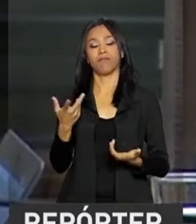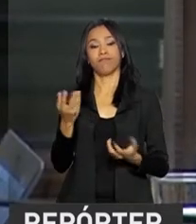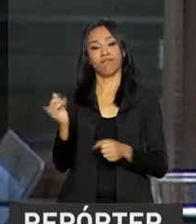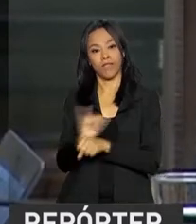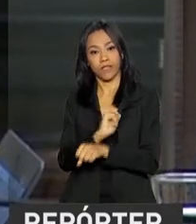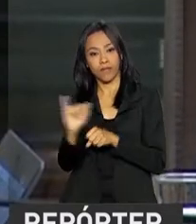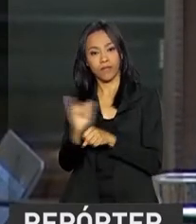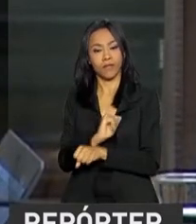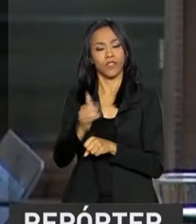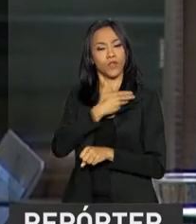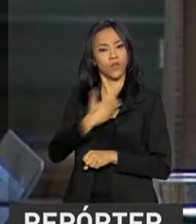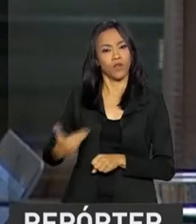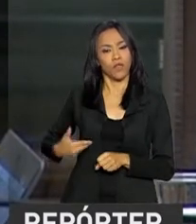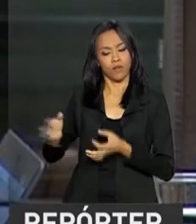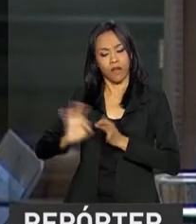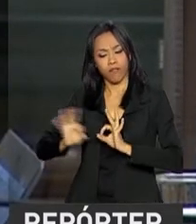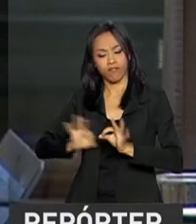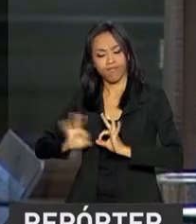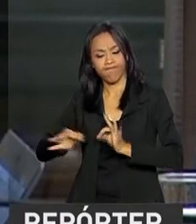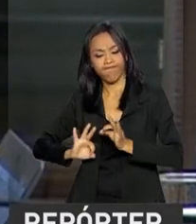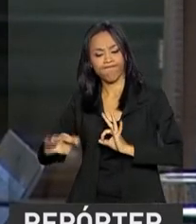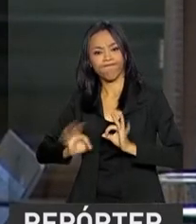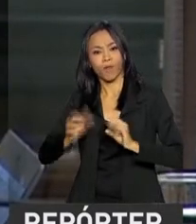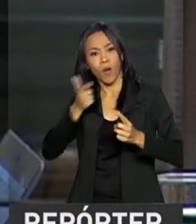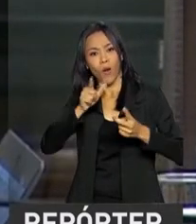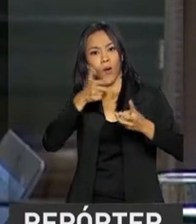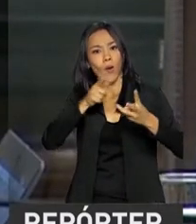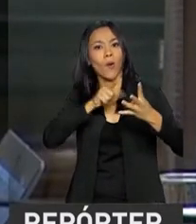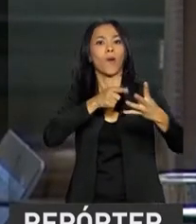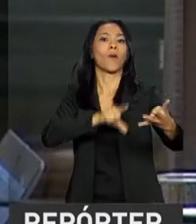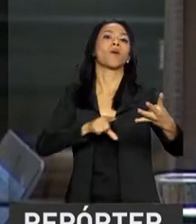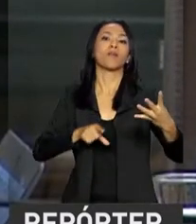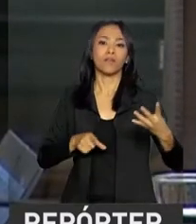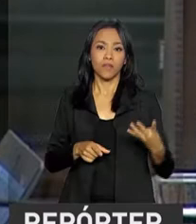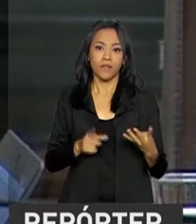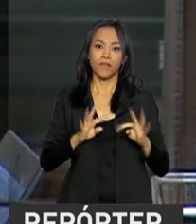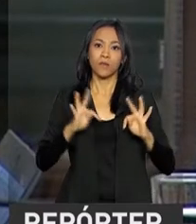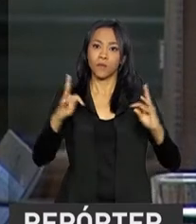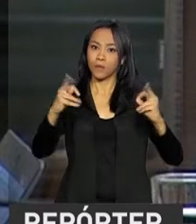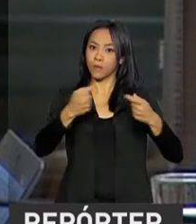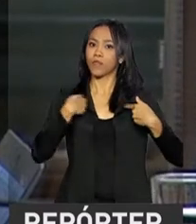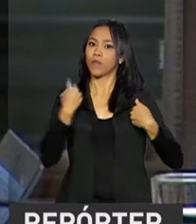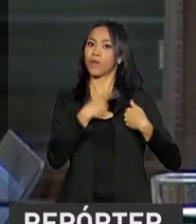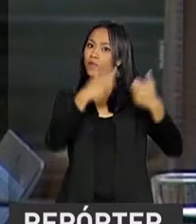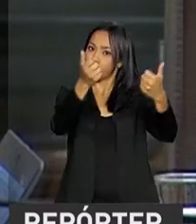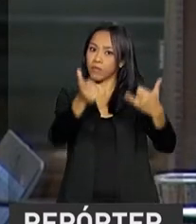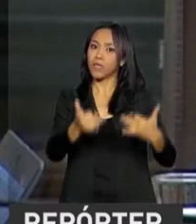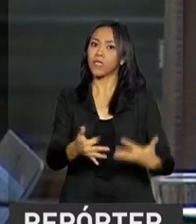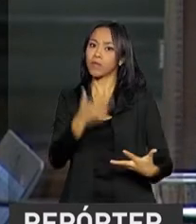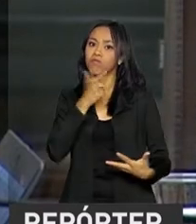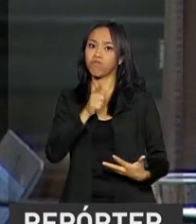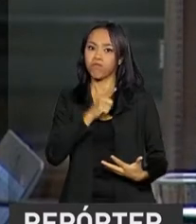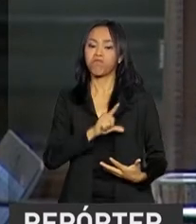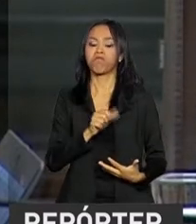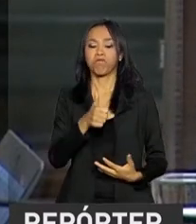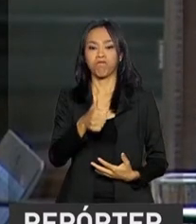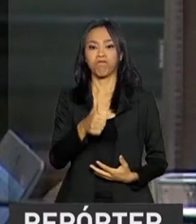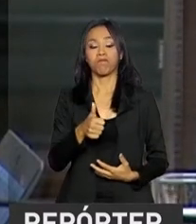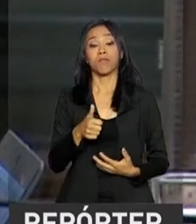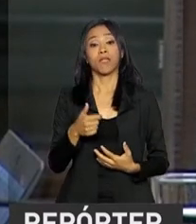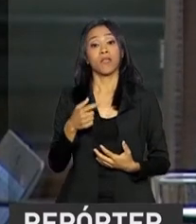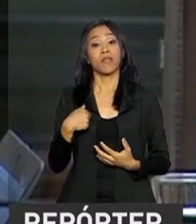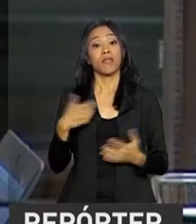portanto confirmando tudo aquilo que vemos dizendo e todas aquelas previsões e